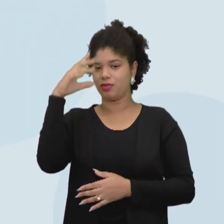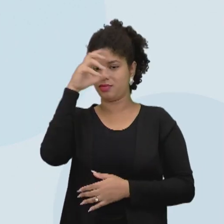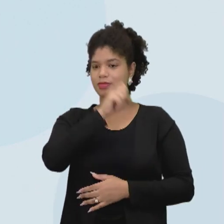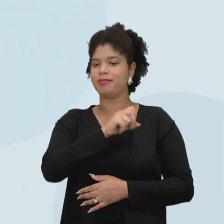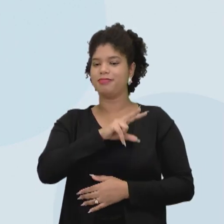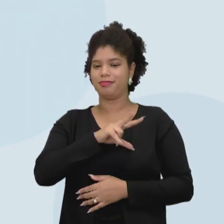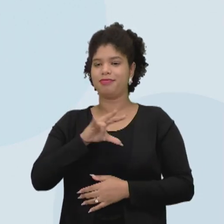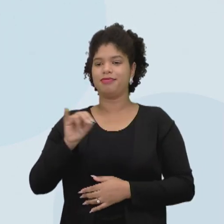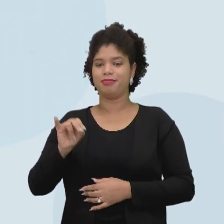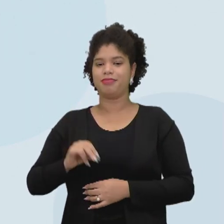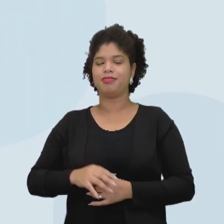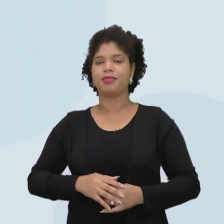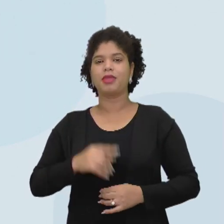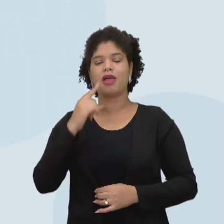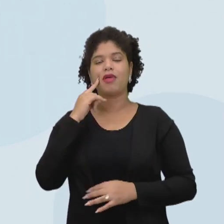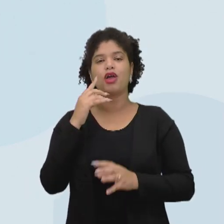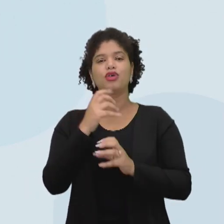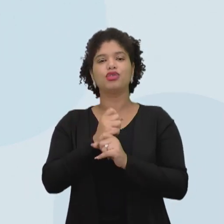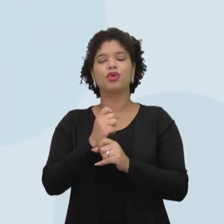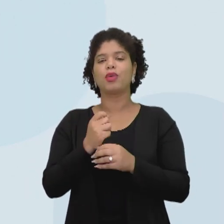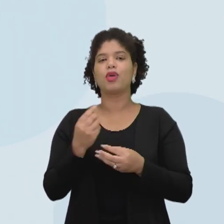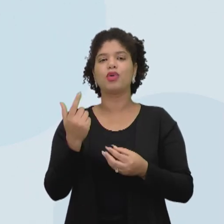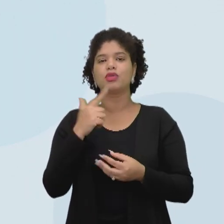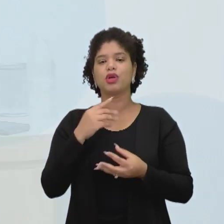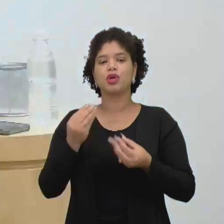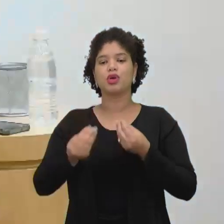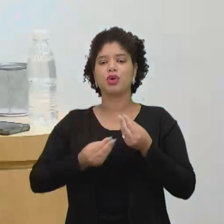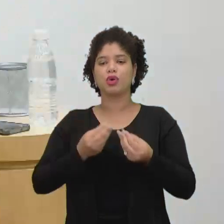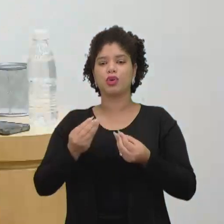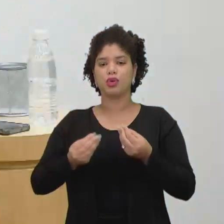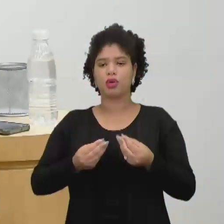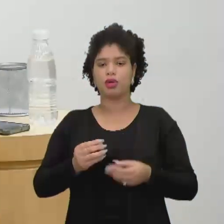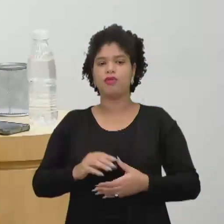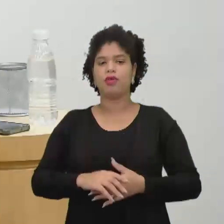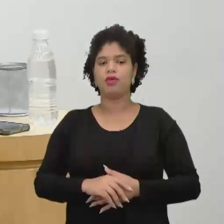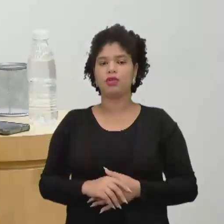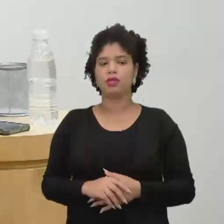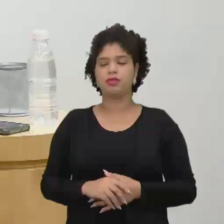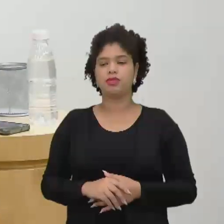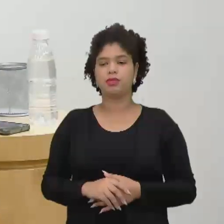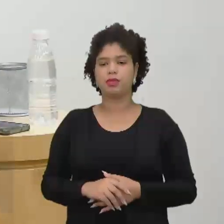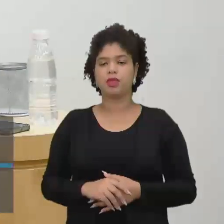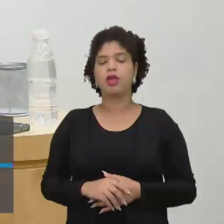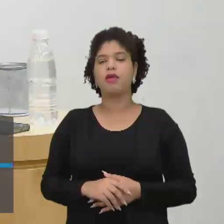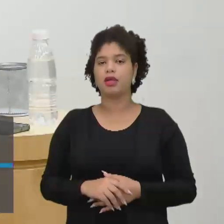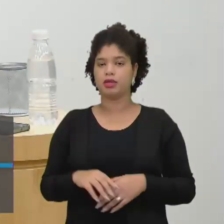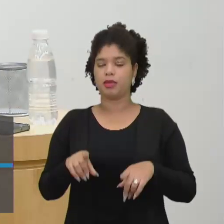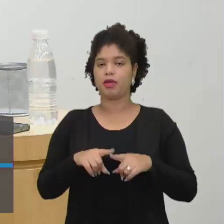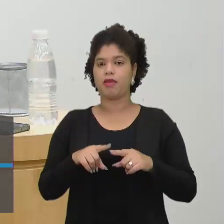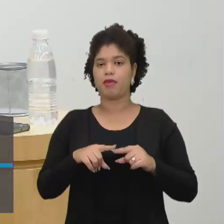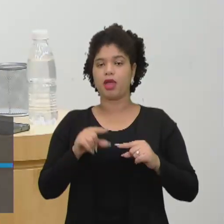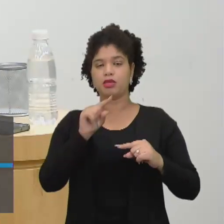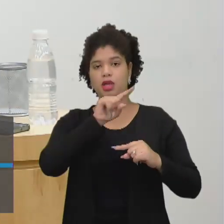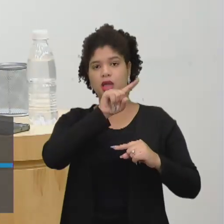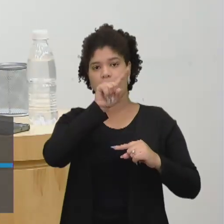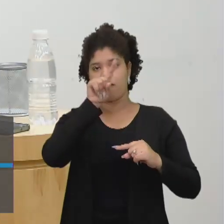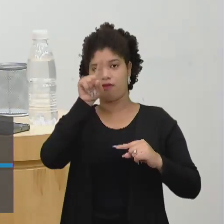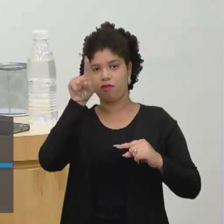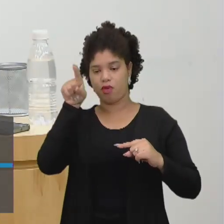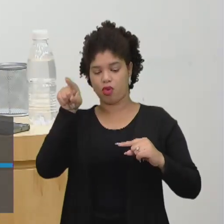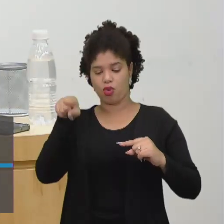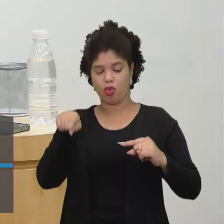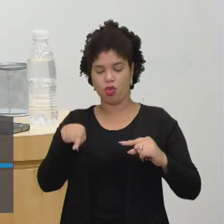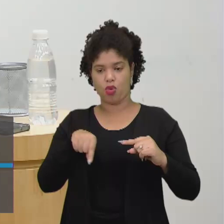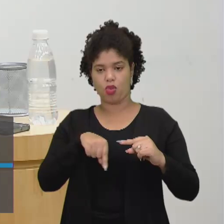a circunferência, o cálculo de comprimento da circunferência e da área do círculo. Essa aula faz parte do